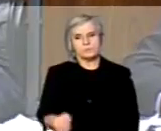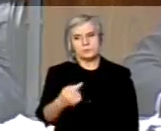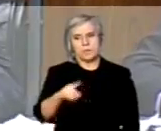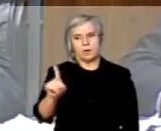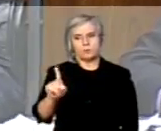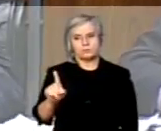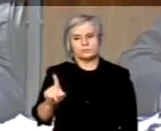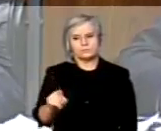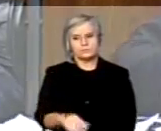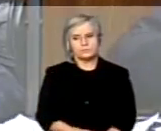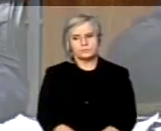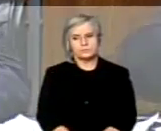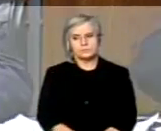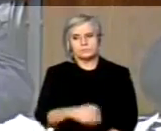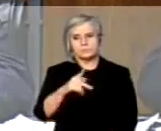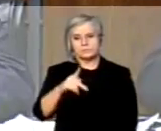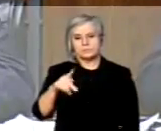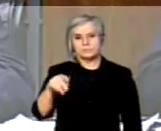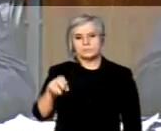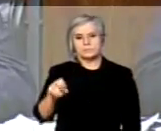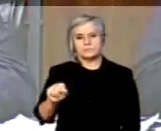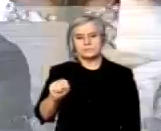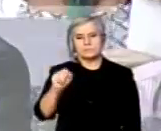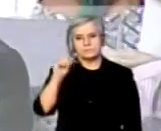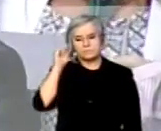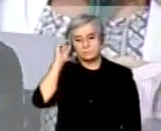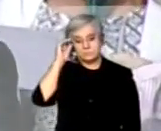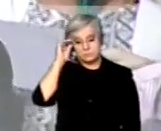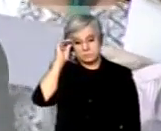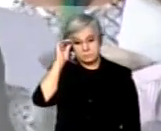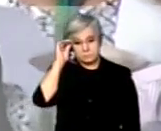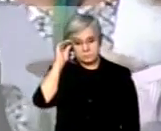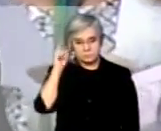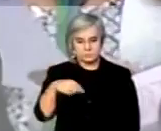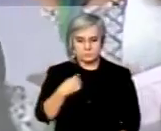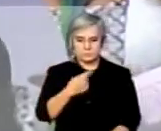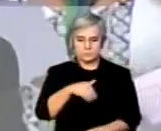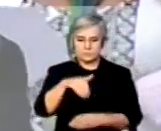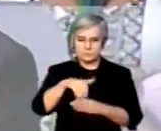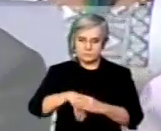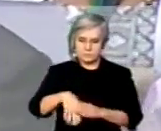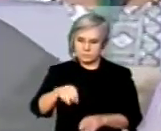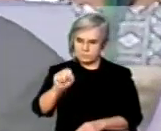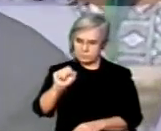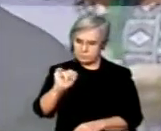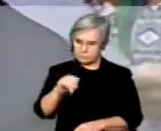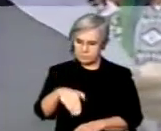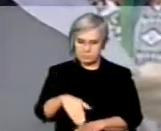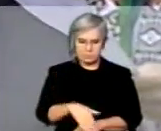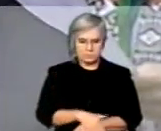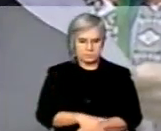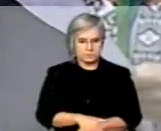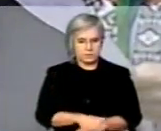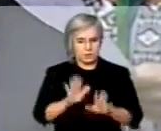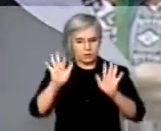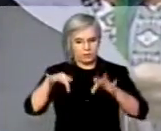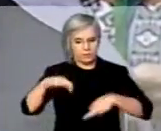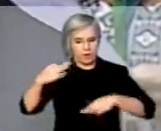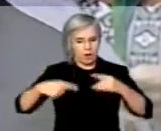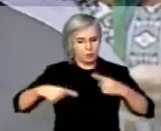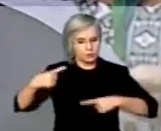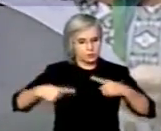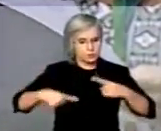voto não. Como vota o PPS, deputado Ruiz Bueno? O PPS vota sim, pelo final dessa